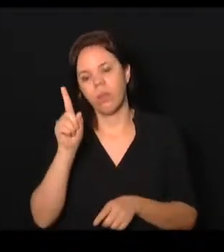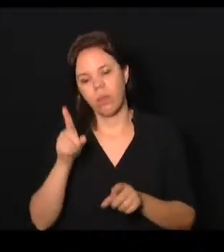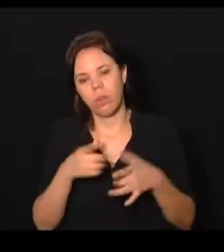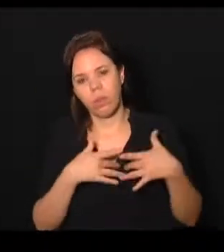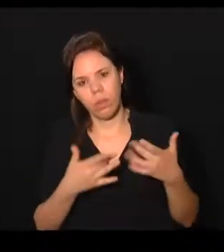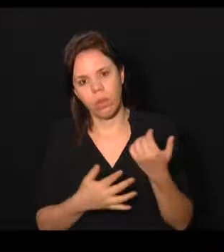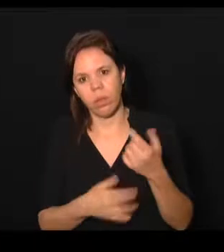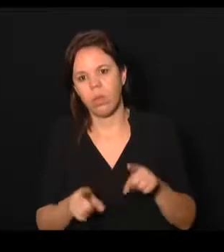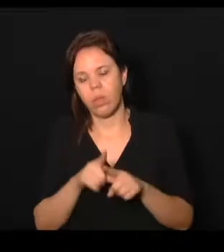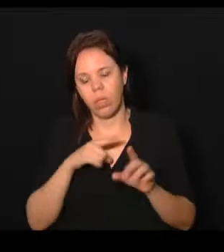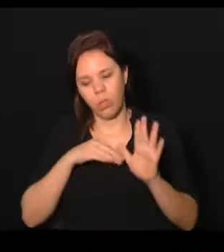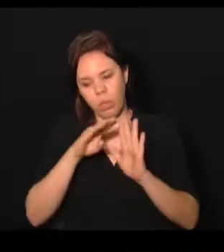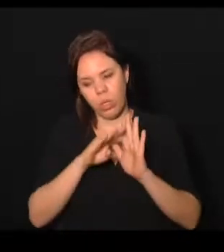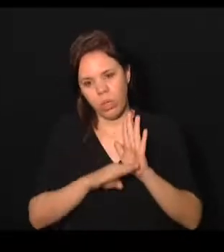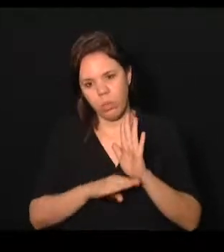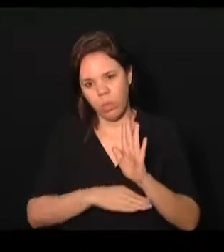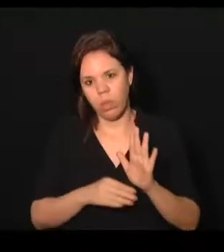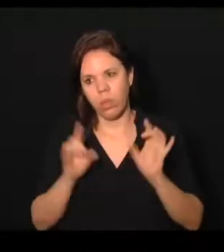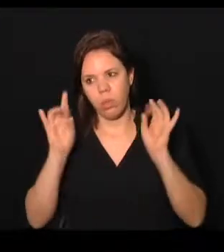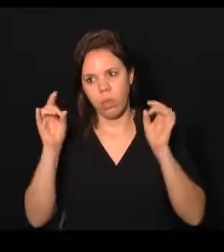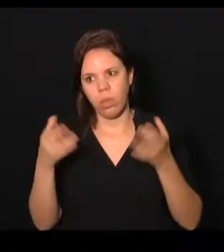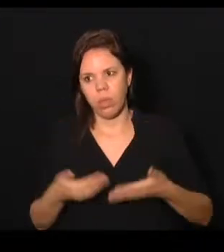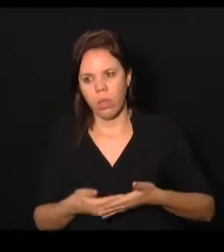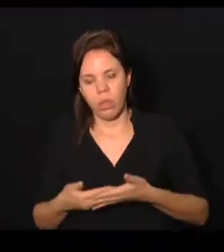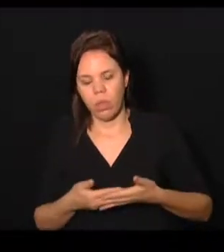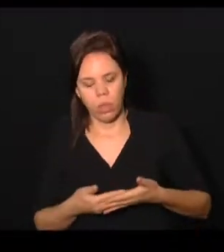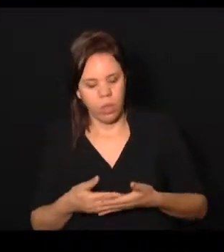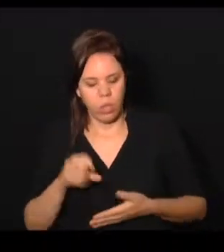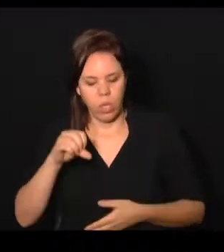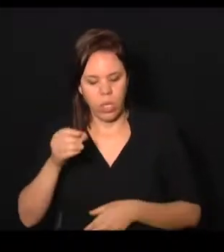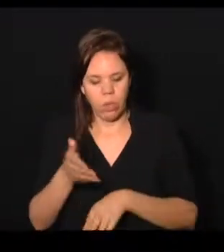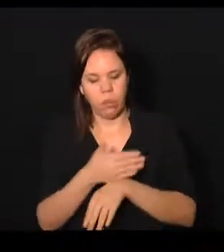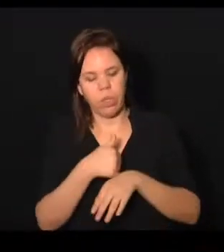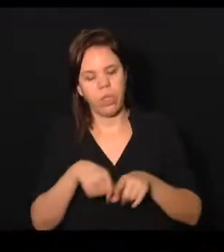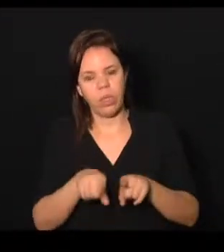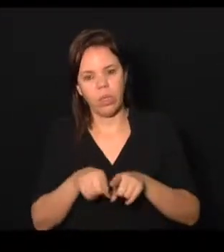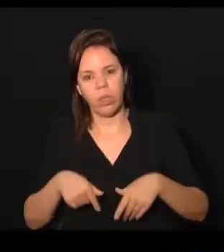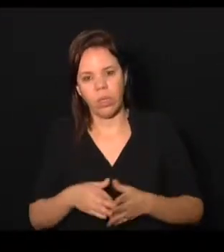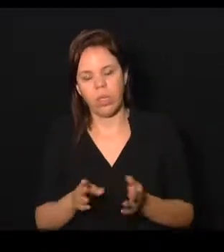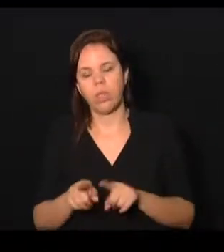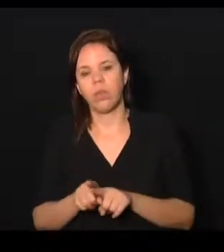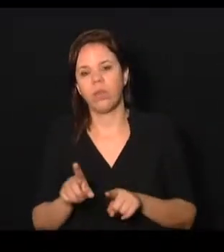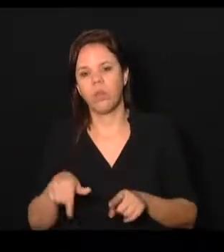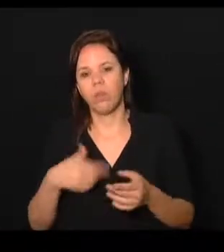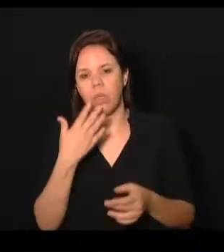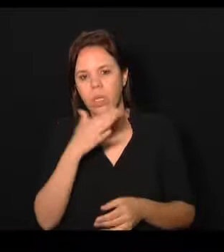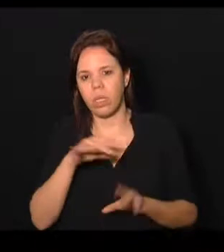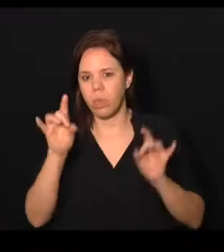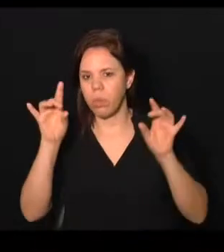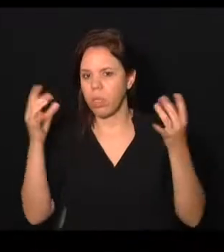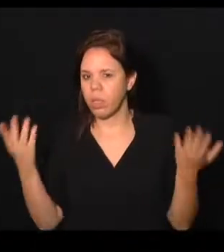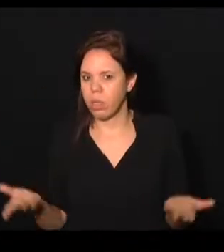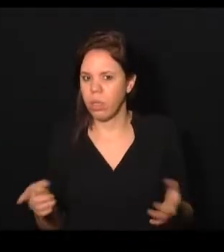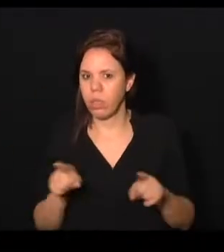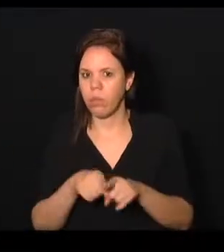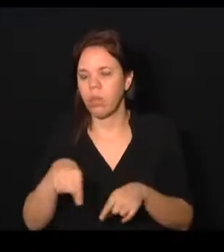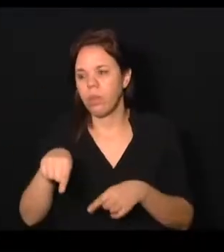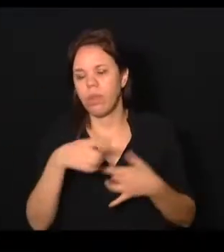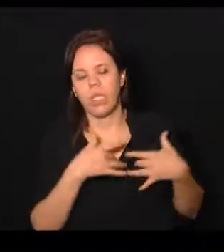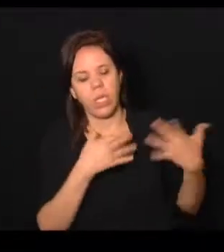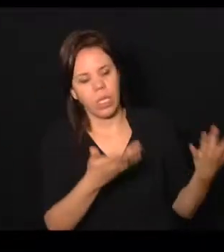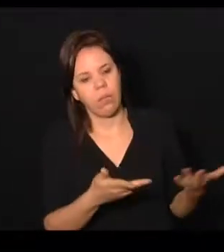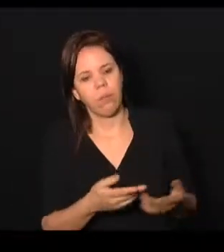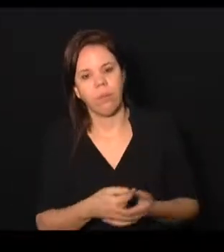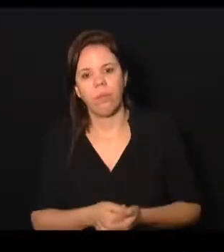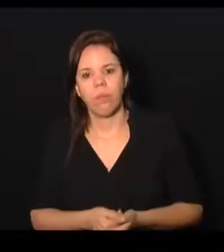os recém-nascidos e crianças até 1 ano de idade. O sangue que vai para essas crianças, por exemplo, ele é sangue de pessoas que são